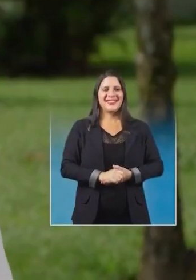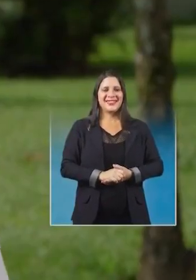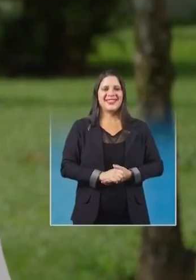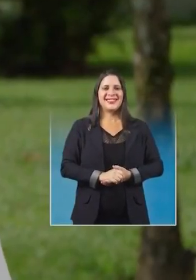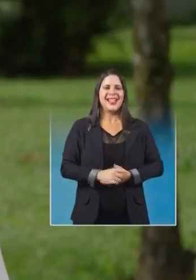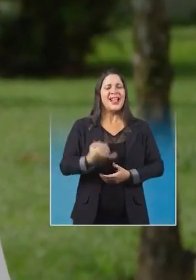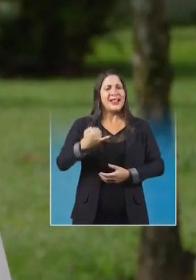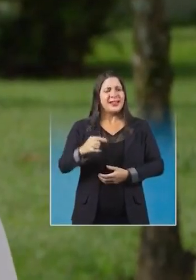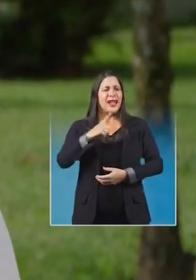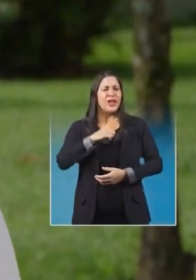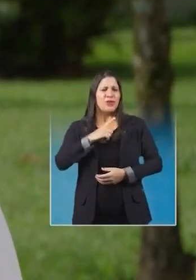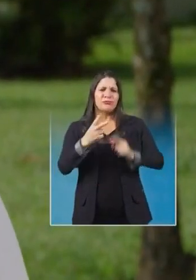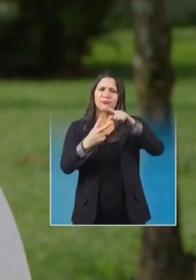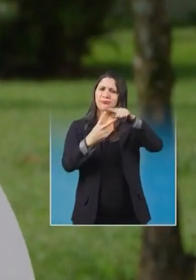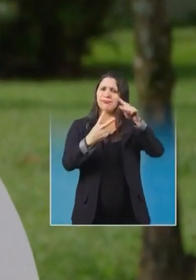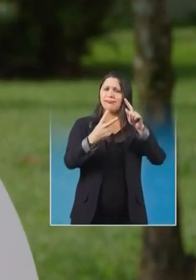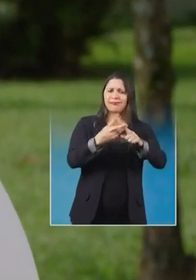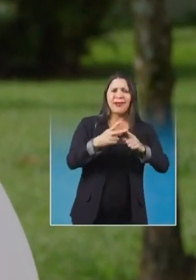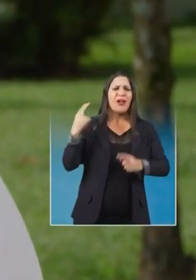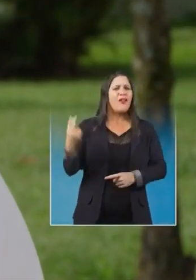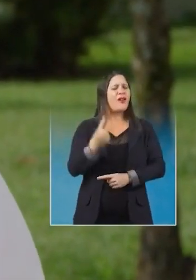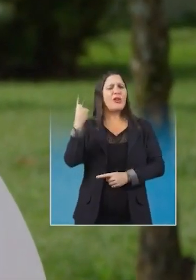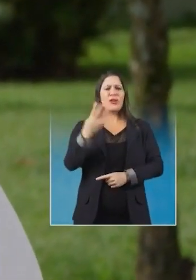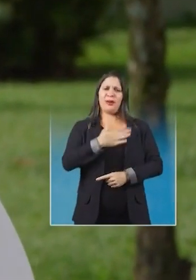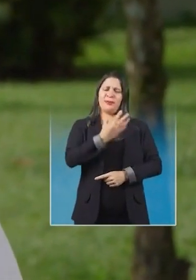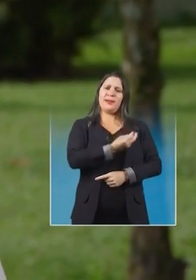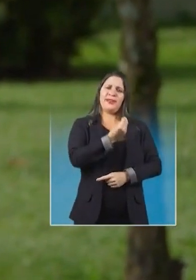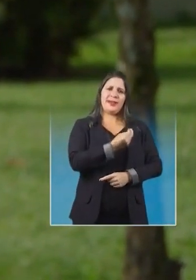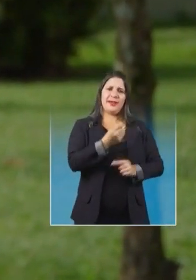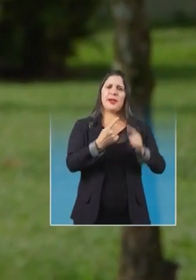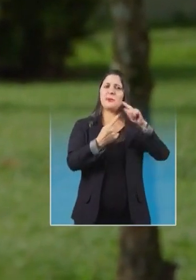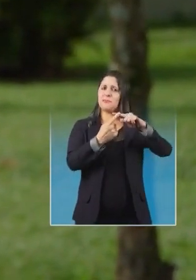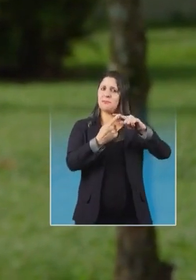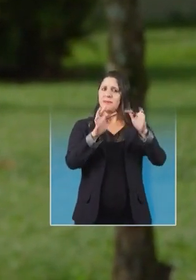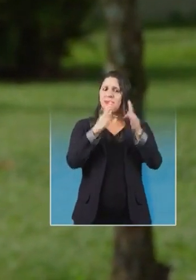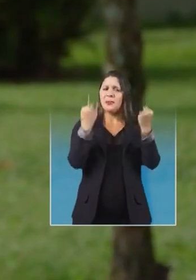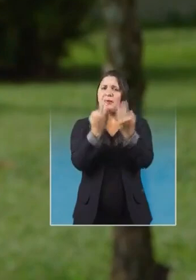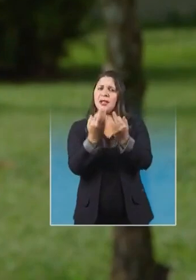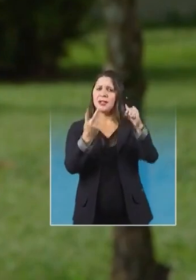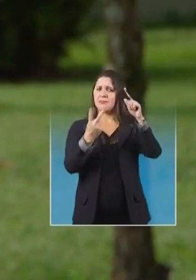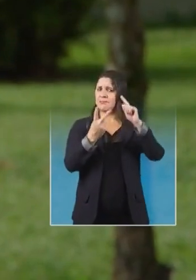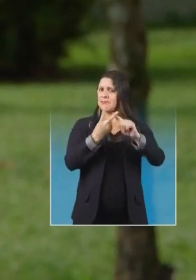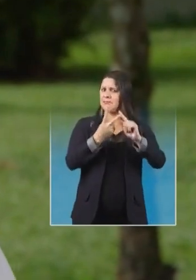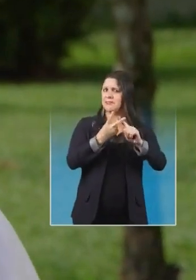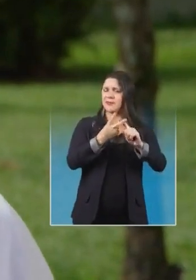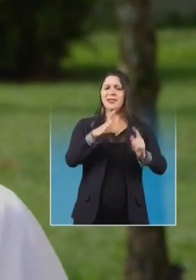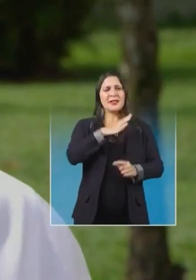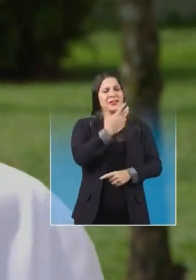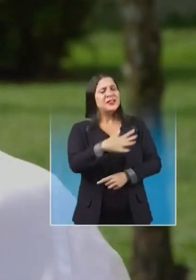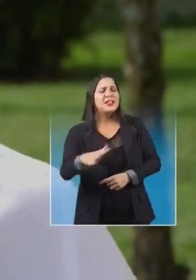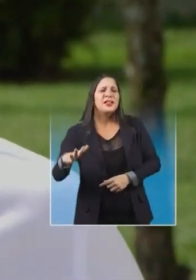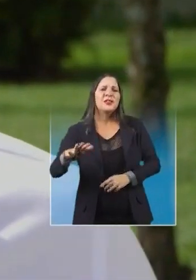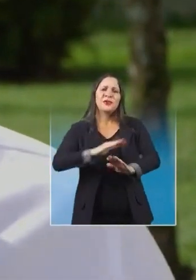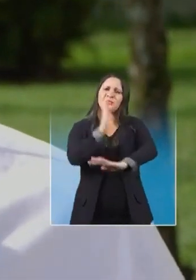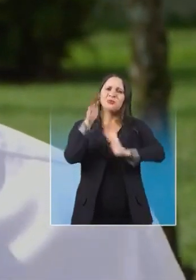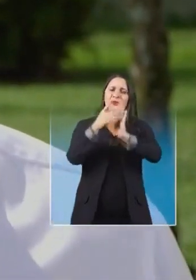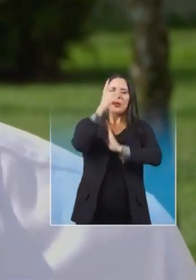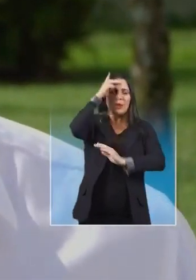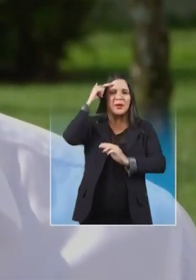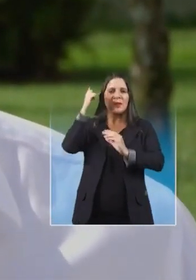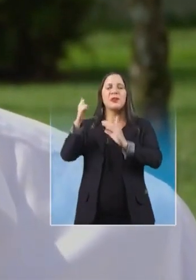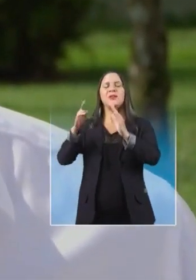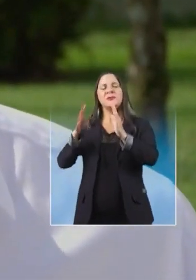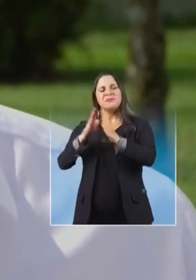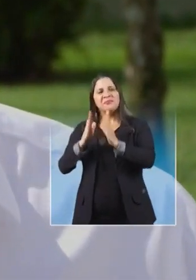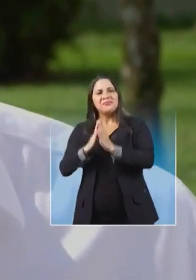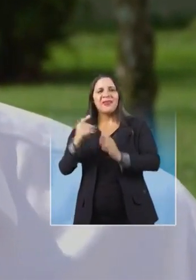Santos. Se tem duas coisas que eu valorizo muito na minha vida, é a minha família e a cidade de Santos, e todas as pessoas que vivem